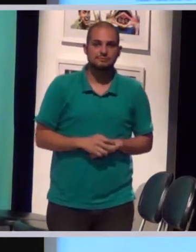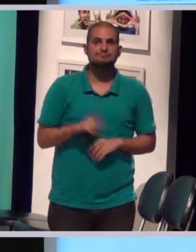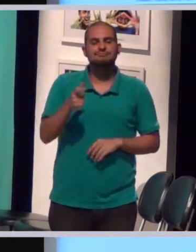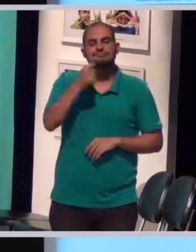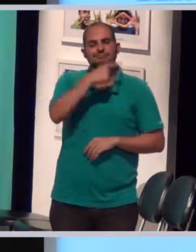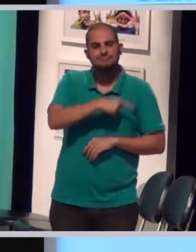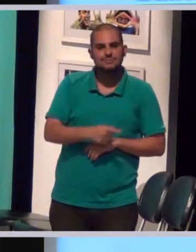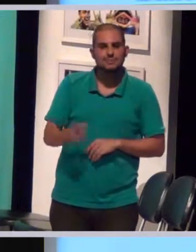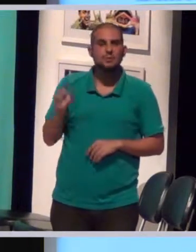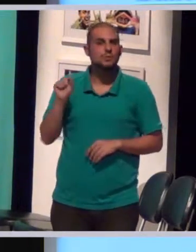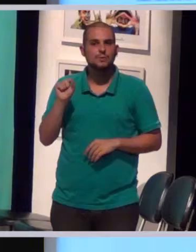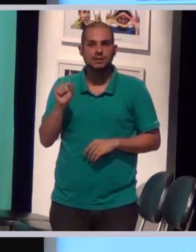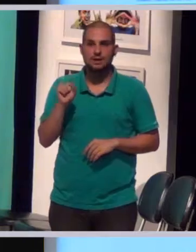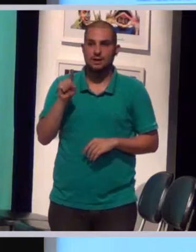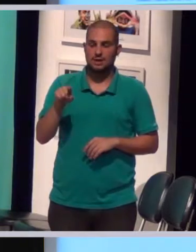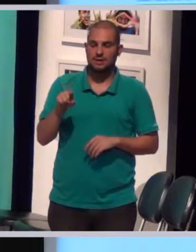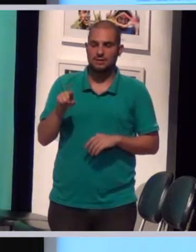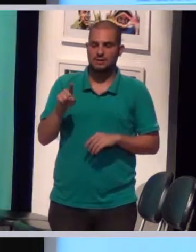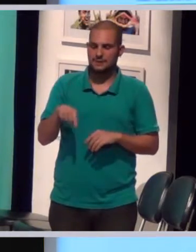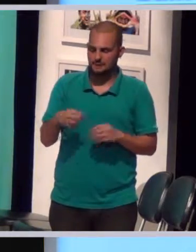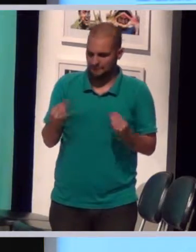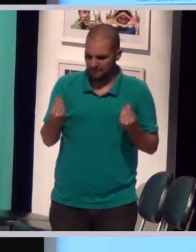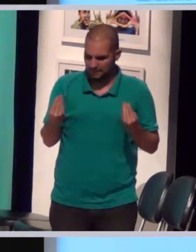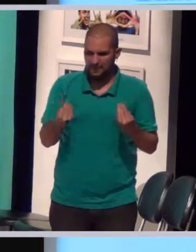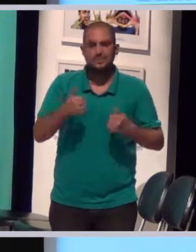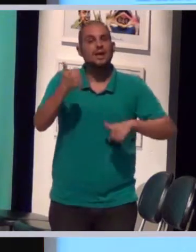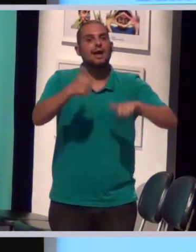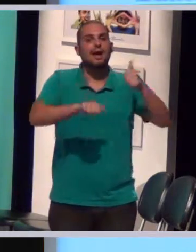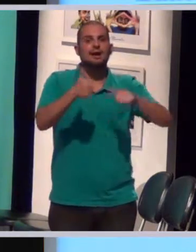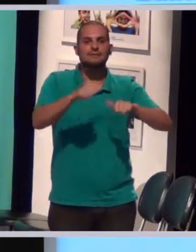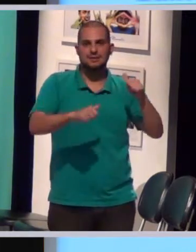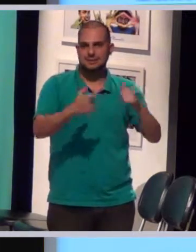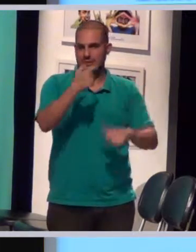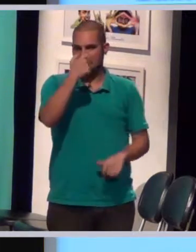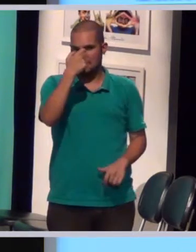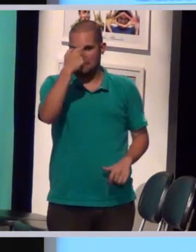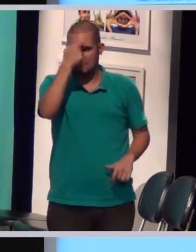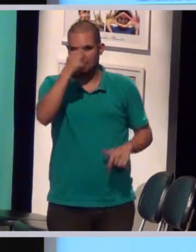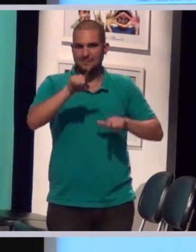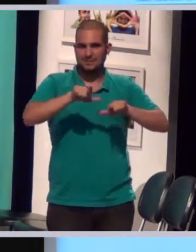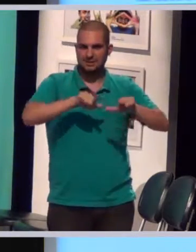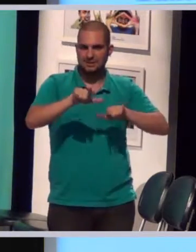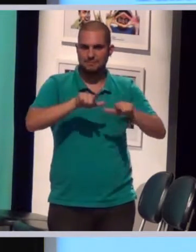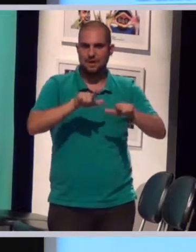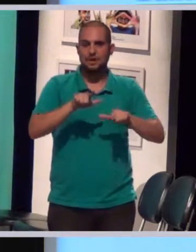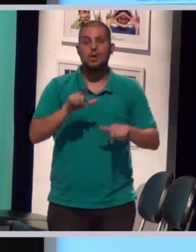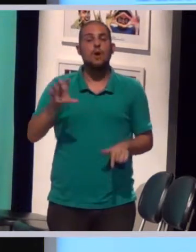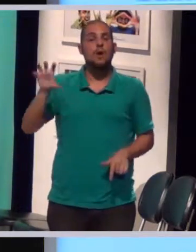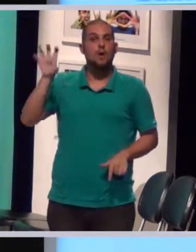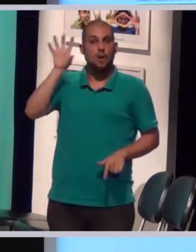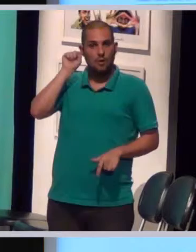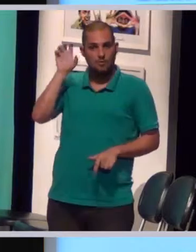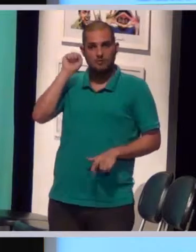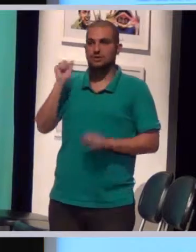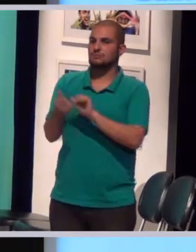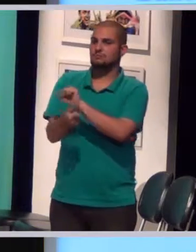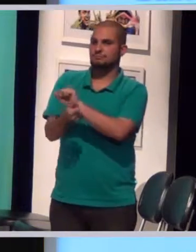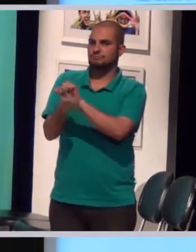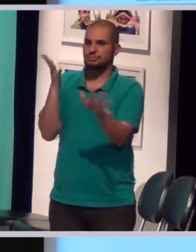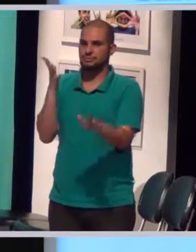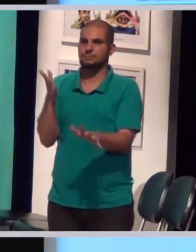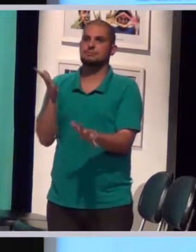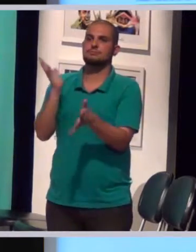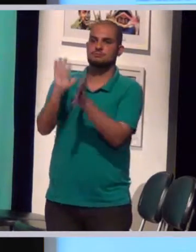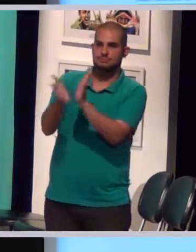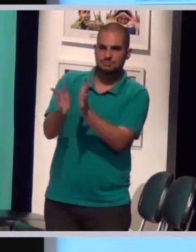interessante. Eles realizaram essa avaliação de memória de trabalho em ouvintes fluentes em língua de sinais e fluentes em português,